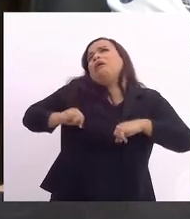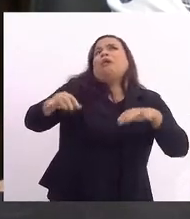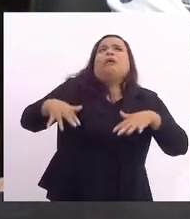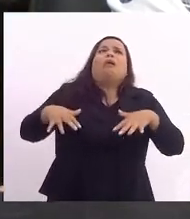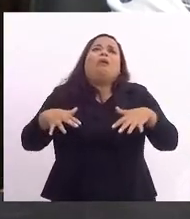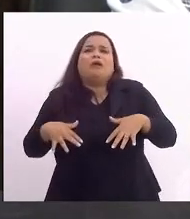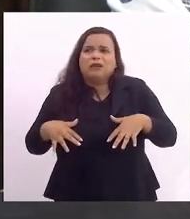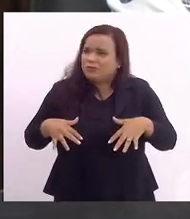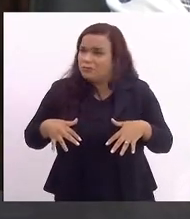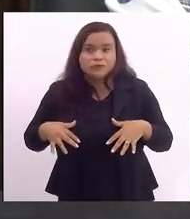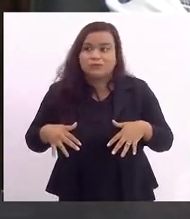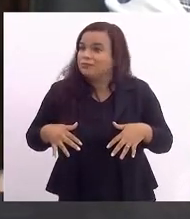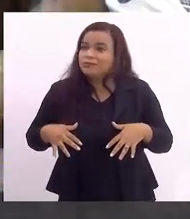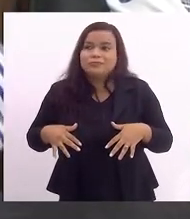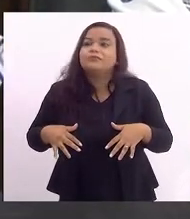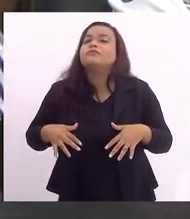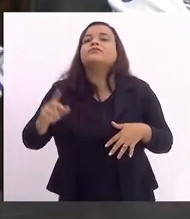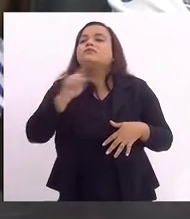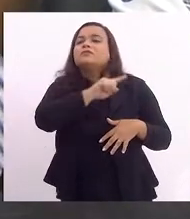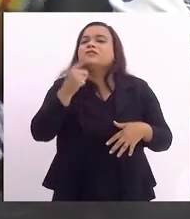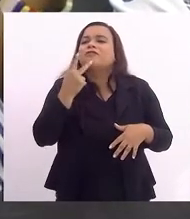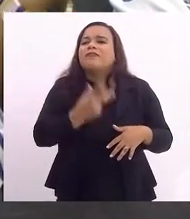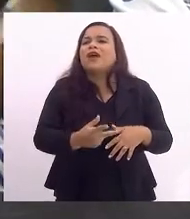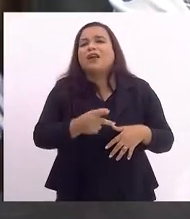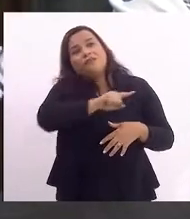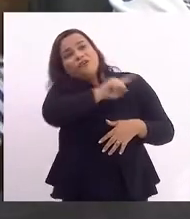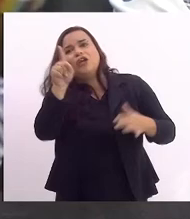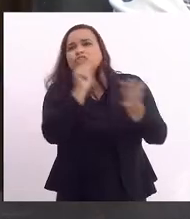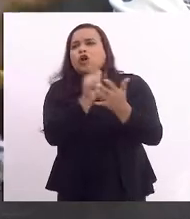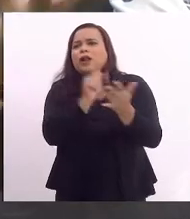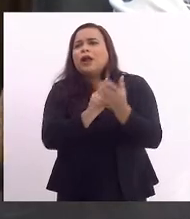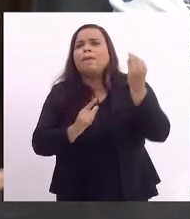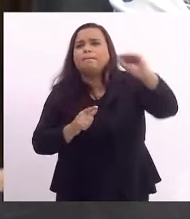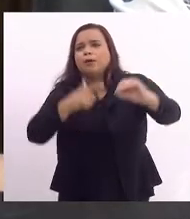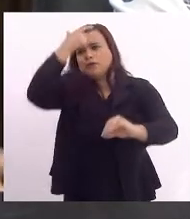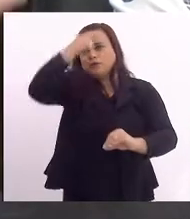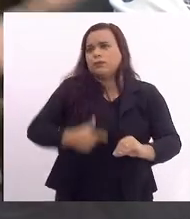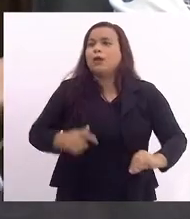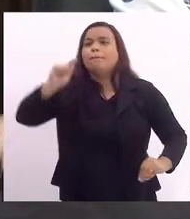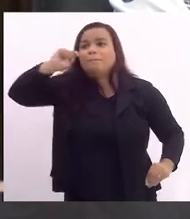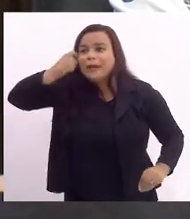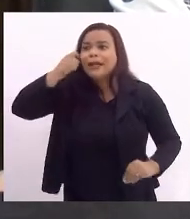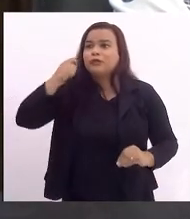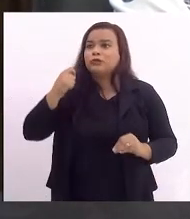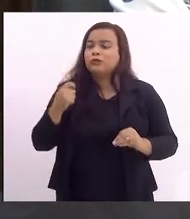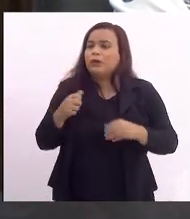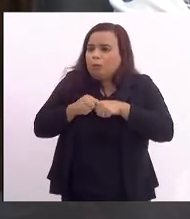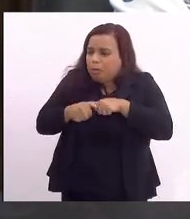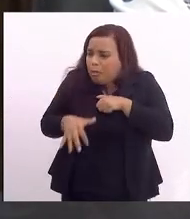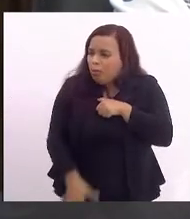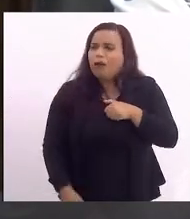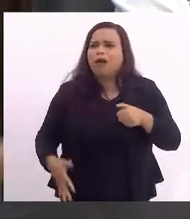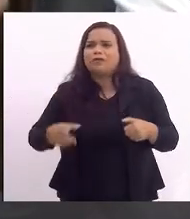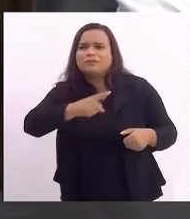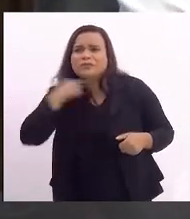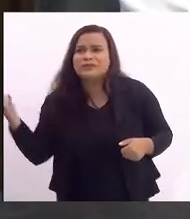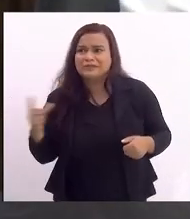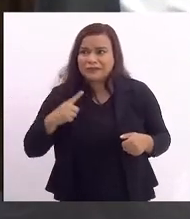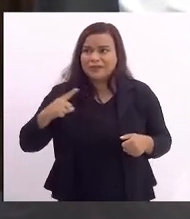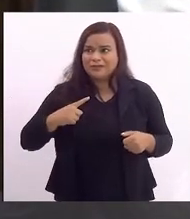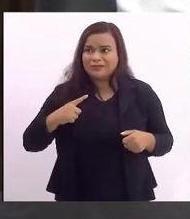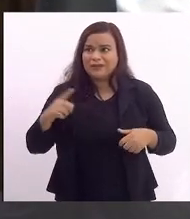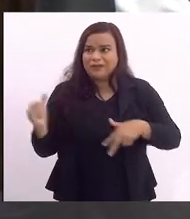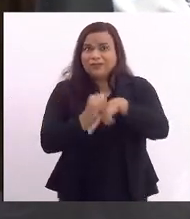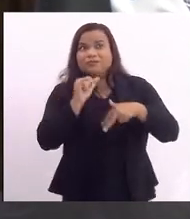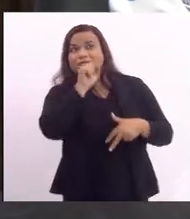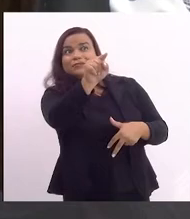vocês que nos revitimizam toda vez que vocês mostram no jornal que é um corpo preto igual o meu, que está sangrando e que está morrendo. A revitimização vem daí para